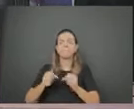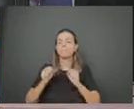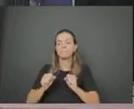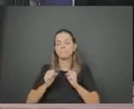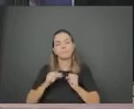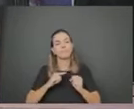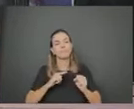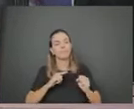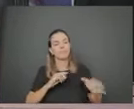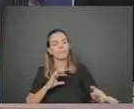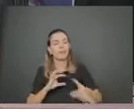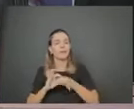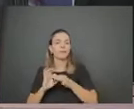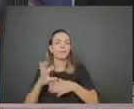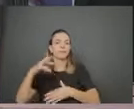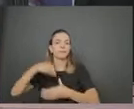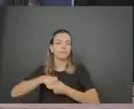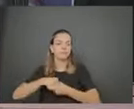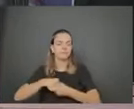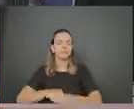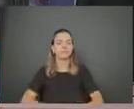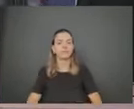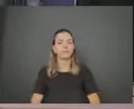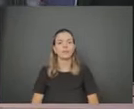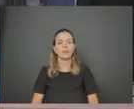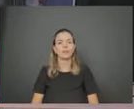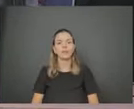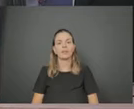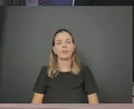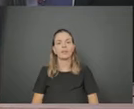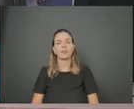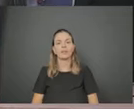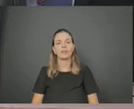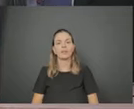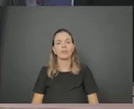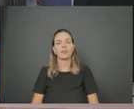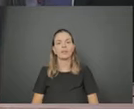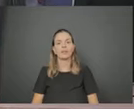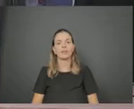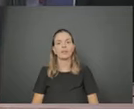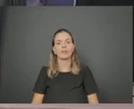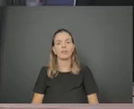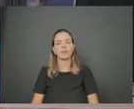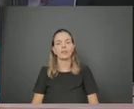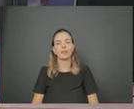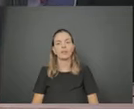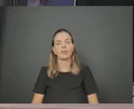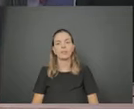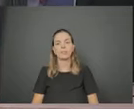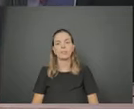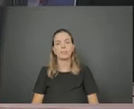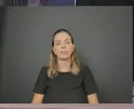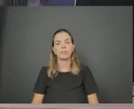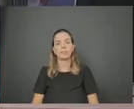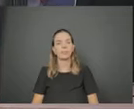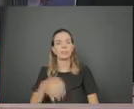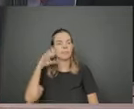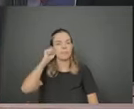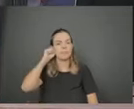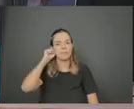com esse sistema de monitoramento. Ele facilita em muito toda a nossa atividade e